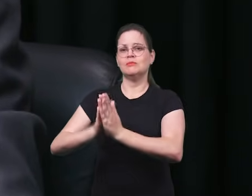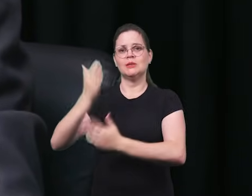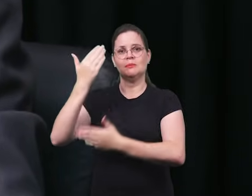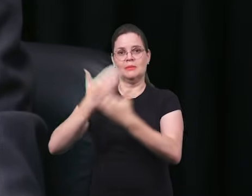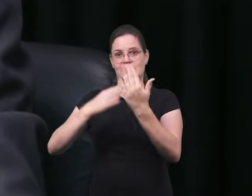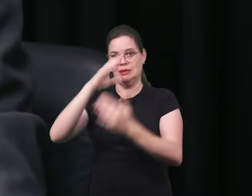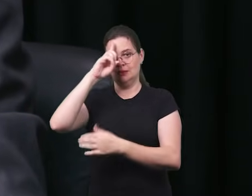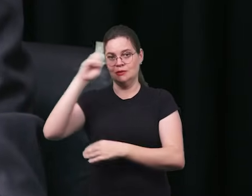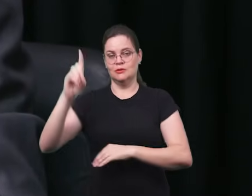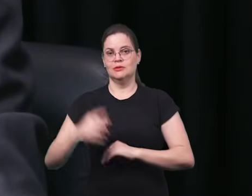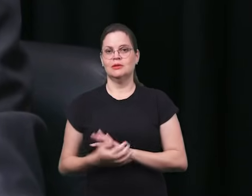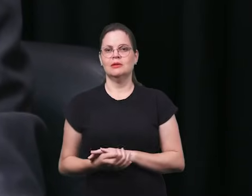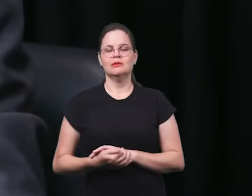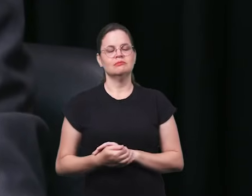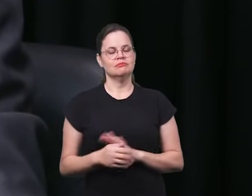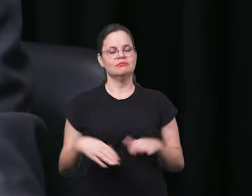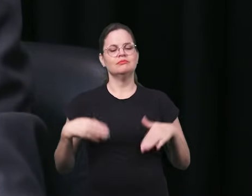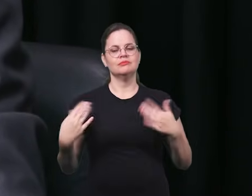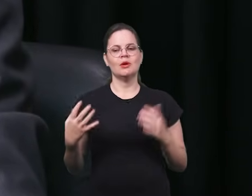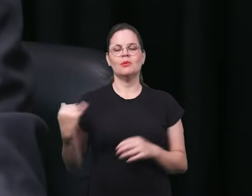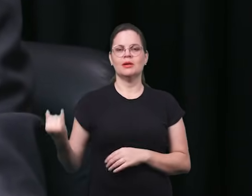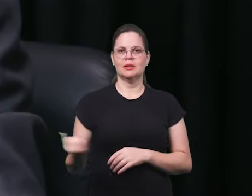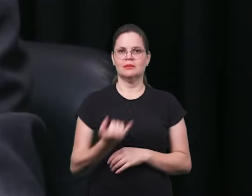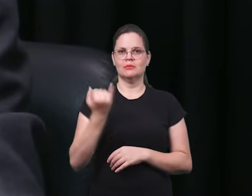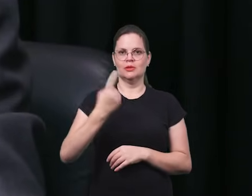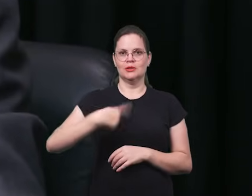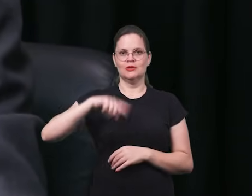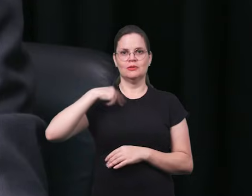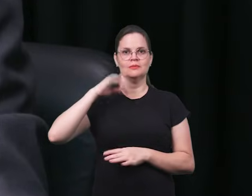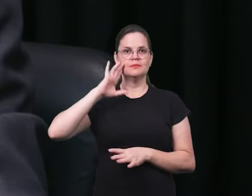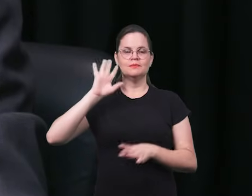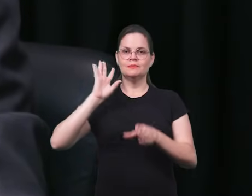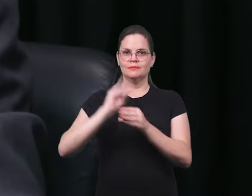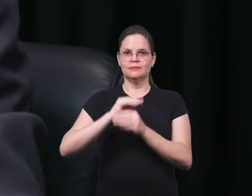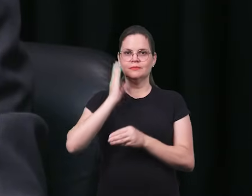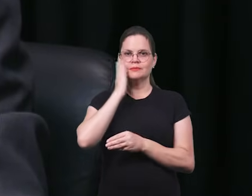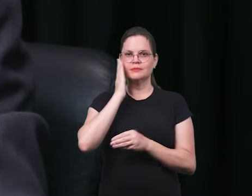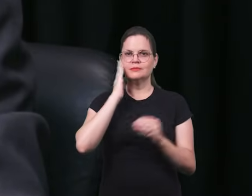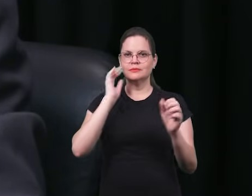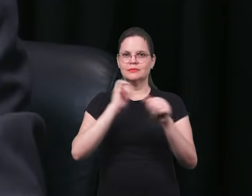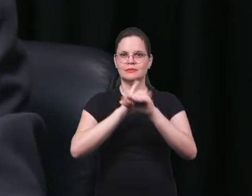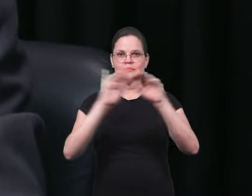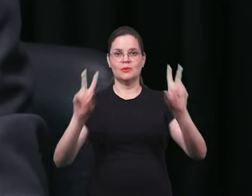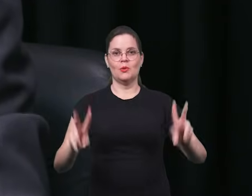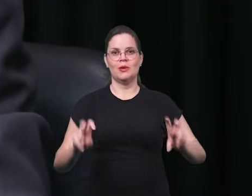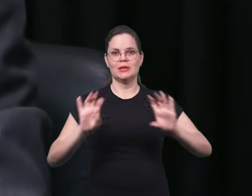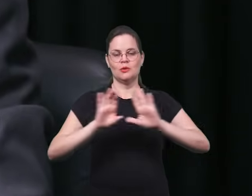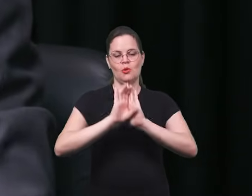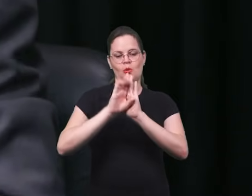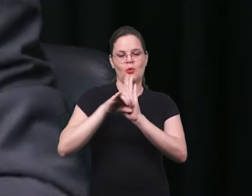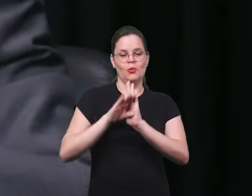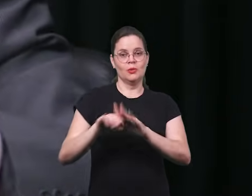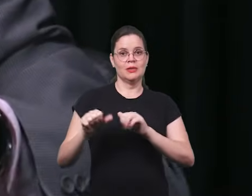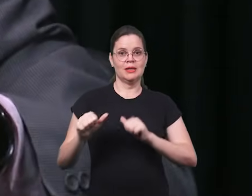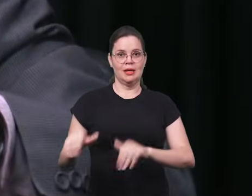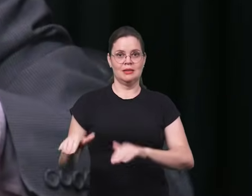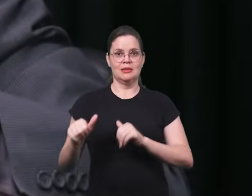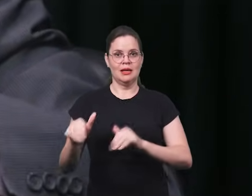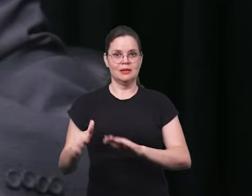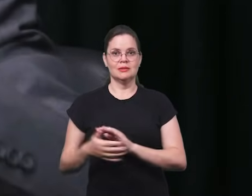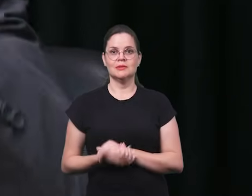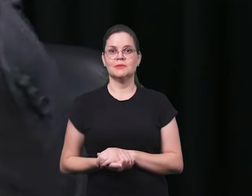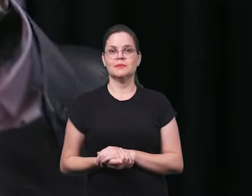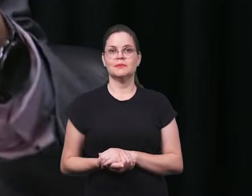Sim. Então, é muito importante nós entendermos esse conceito de exército como